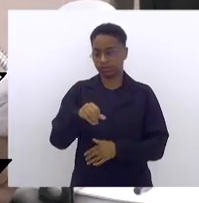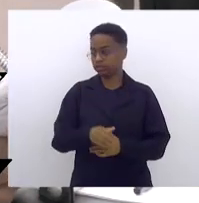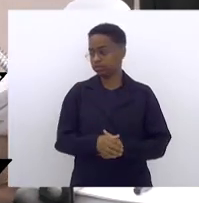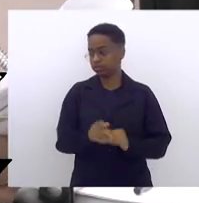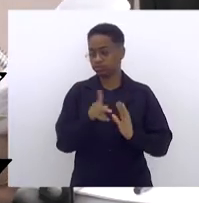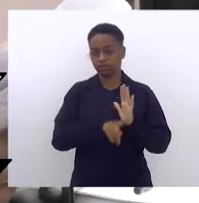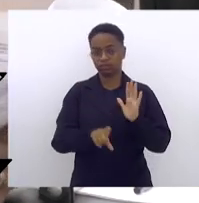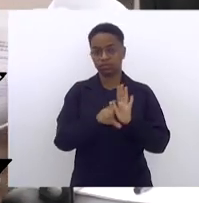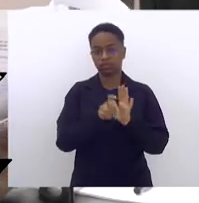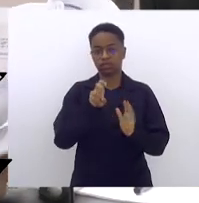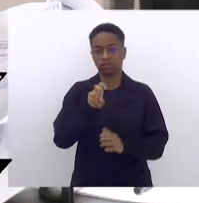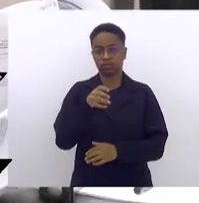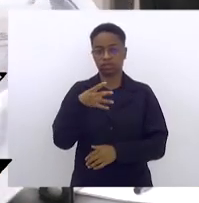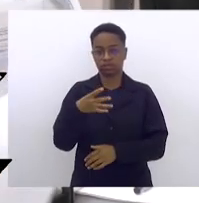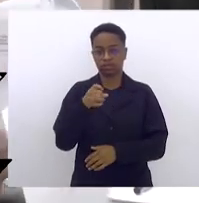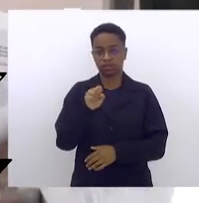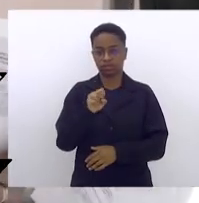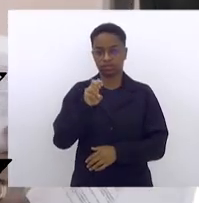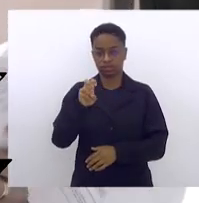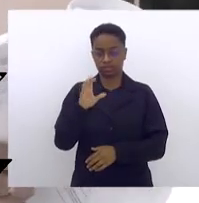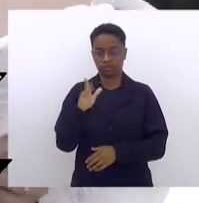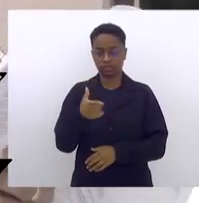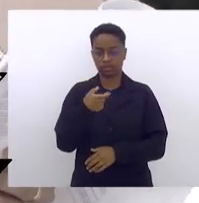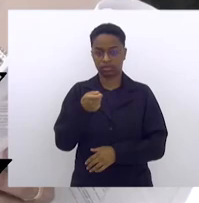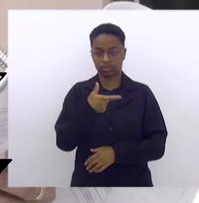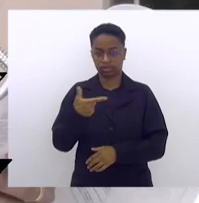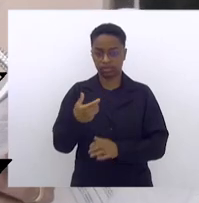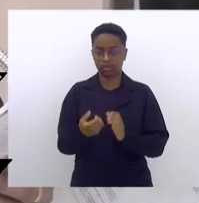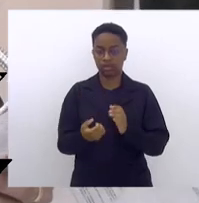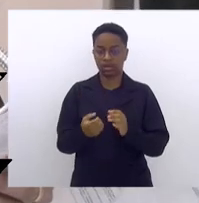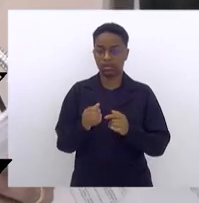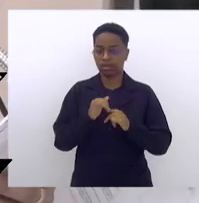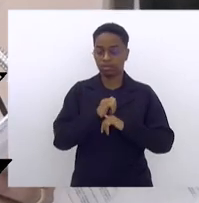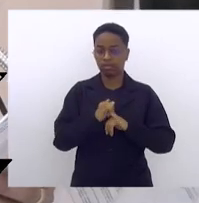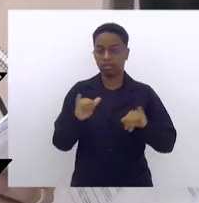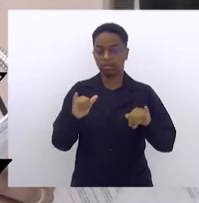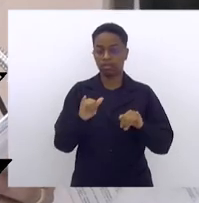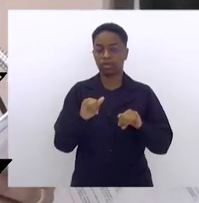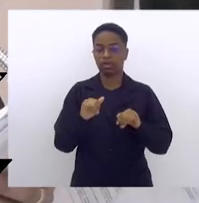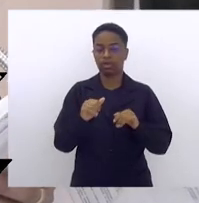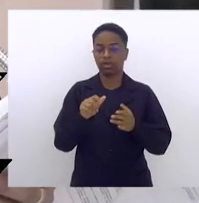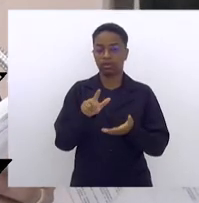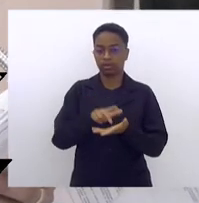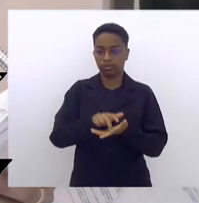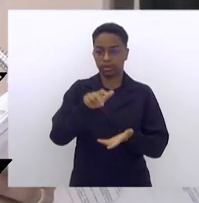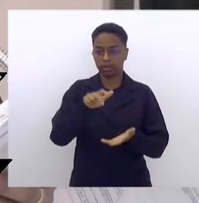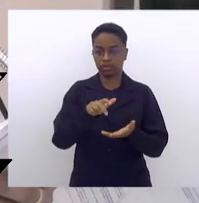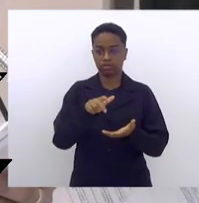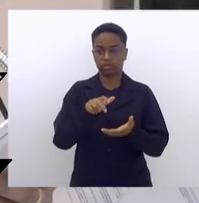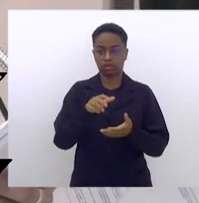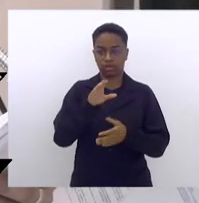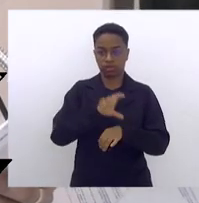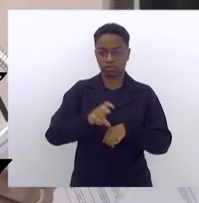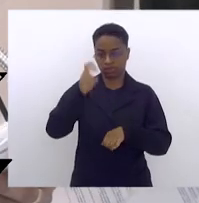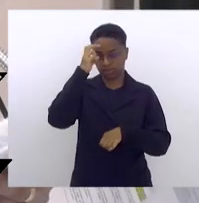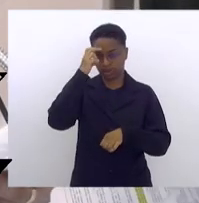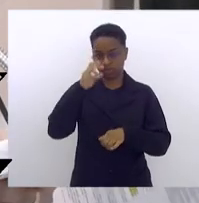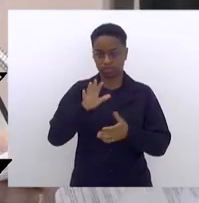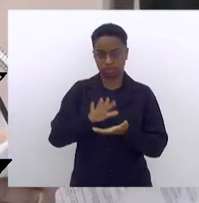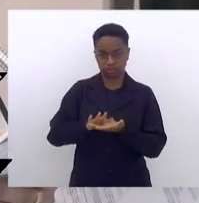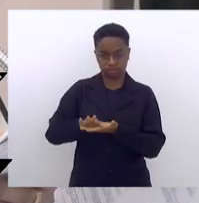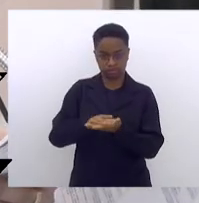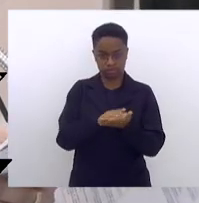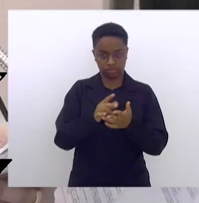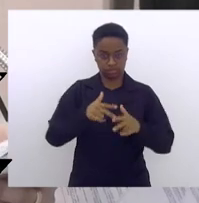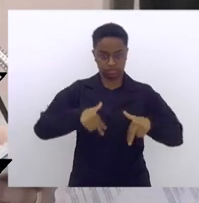PL 5485 de 22, de autoria do deputado Rodrigo Amorim, que declara patrimônio cultural e material do Estado do Rio de Janeiro a roda de samba, denominada Samba Quintal de Crise, da Outras Providências.